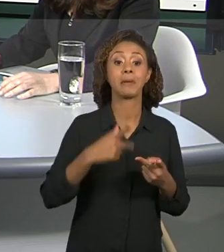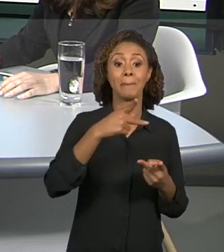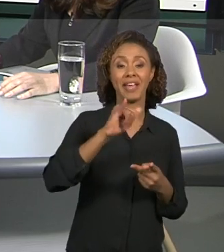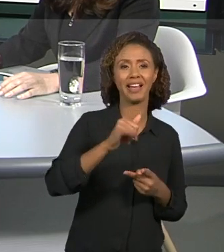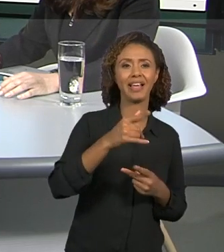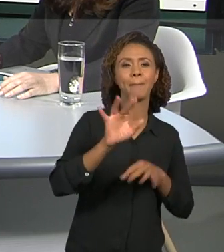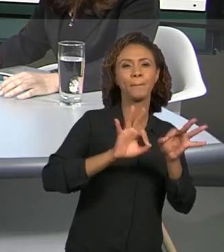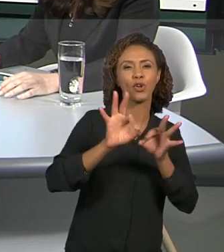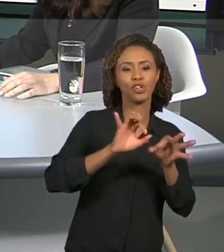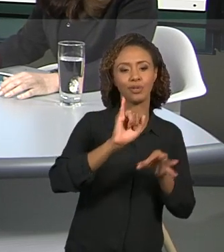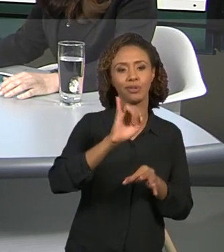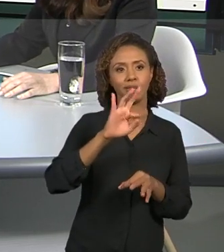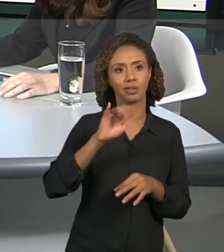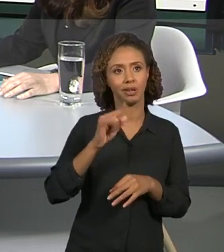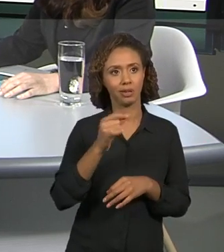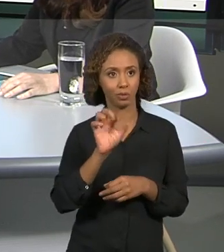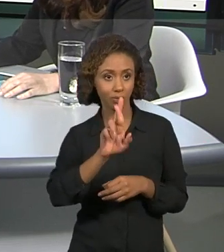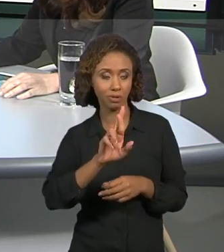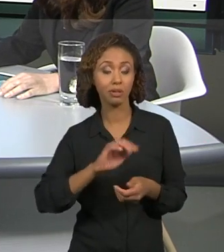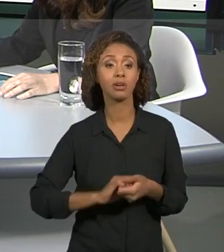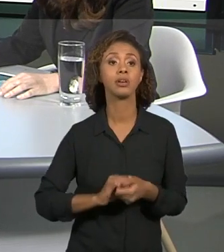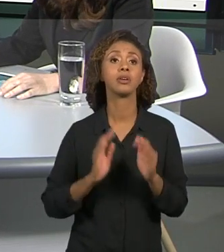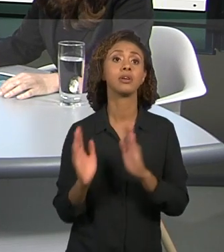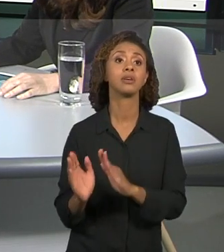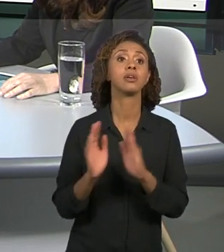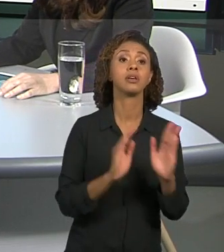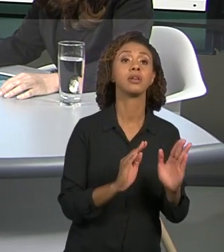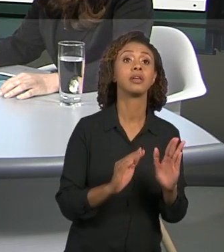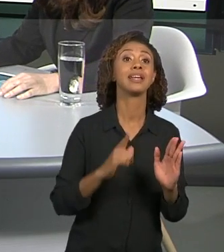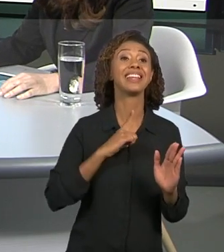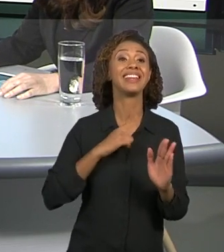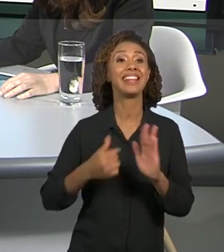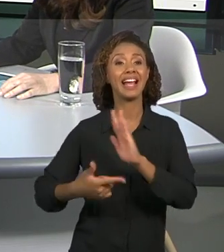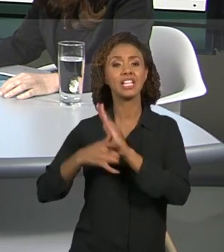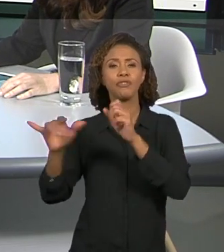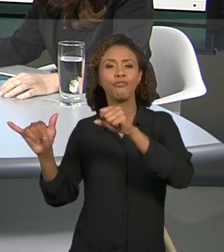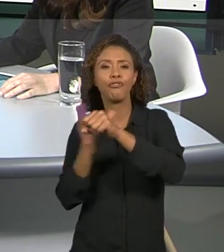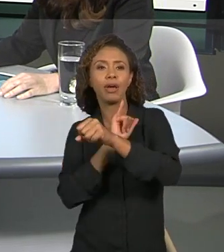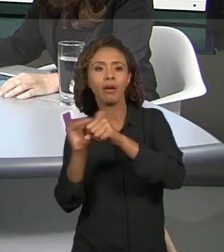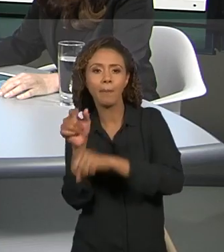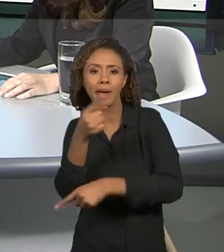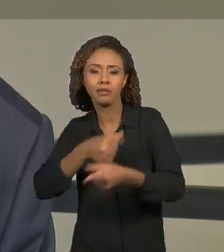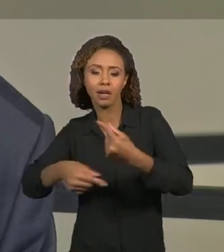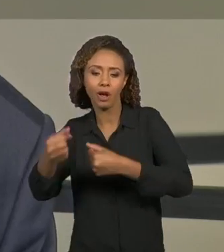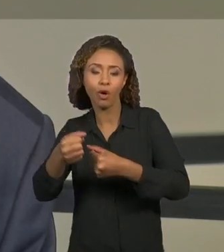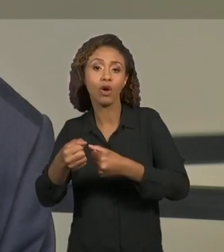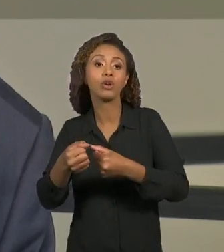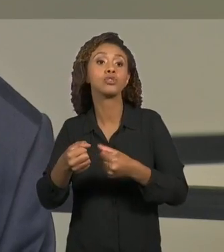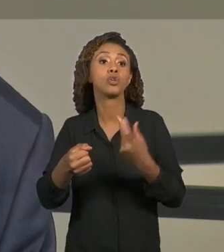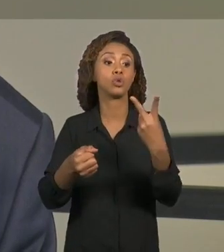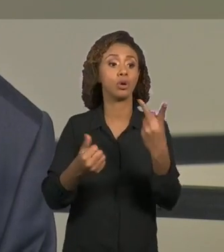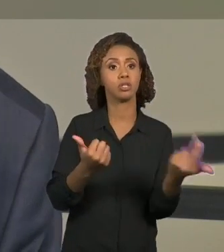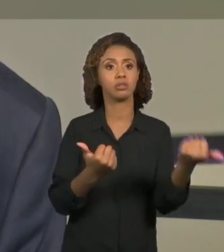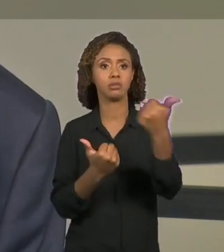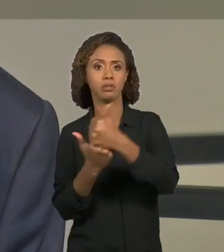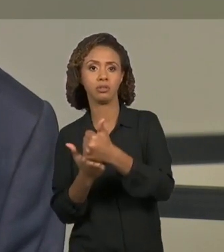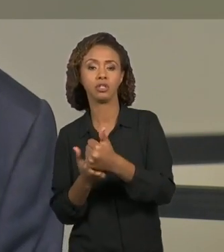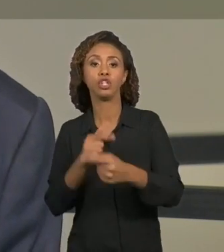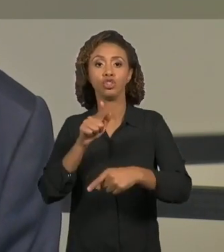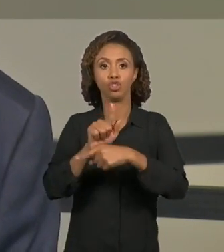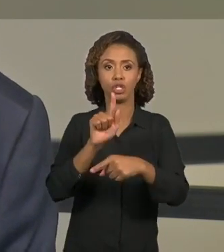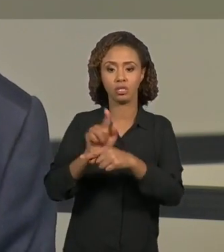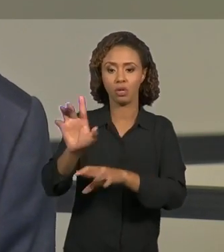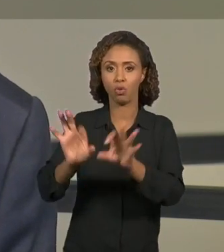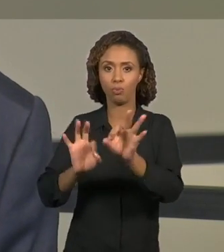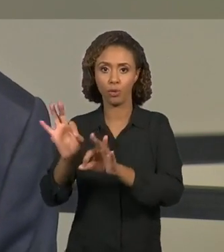integrador e o módulo anterior que era ferramentas negócio será substituído por dois outros a gestão de